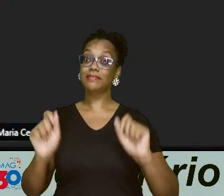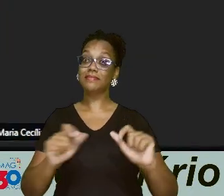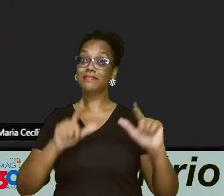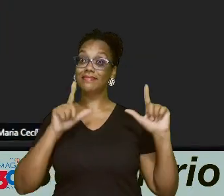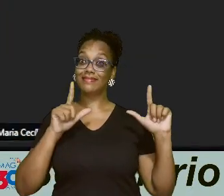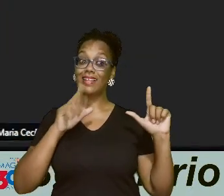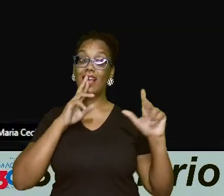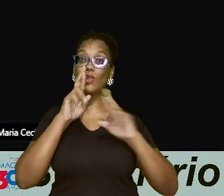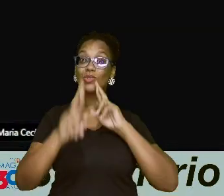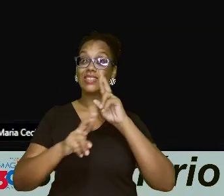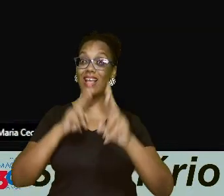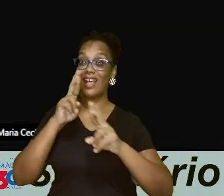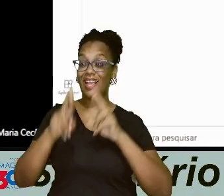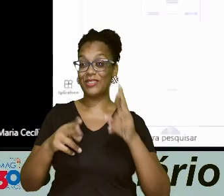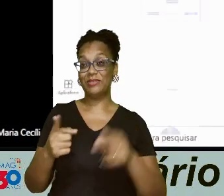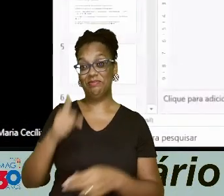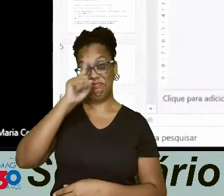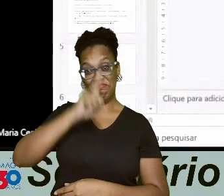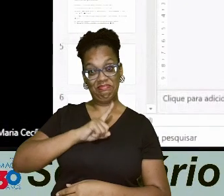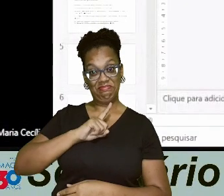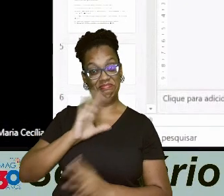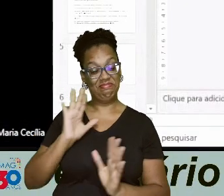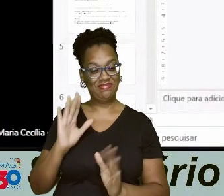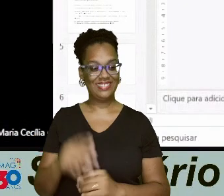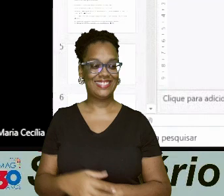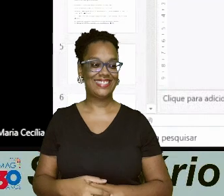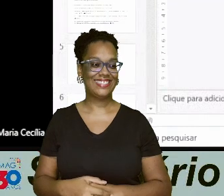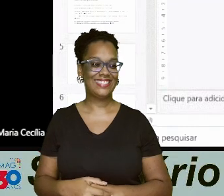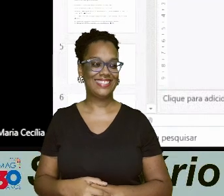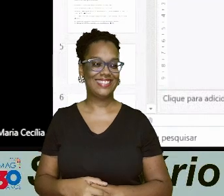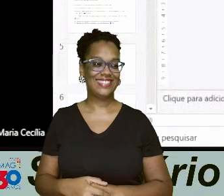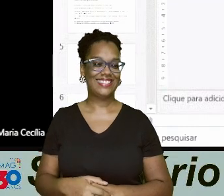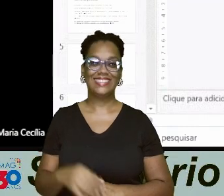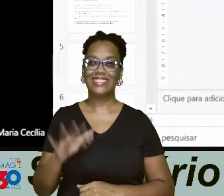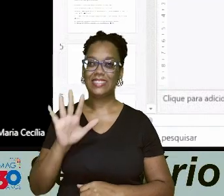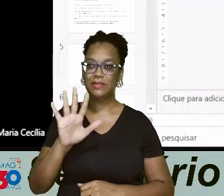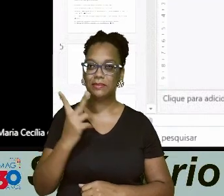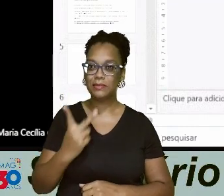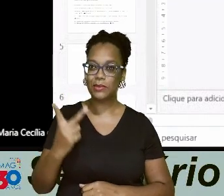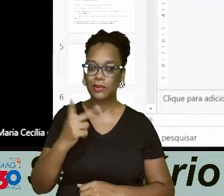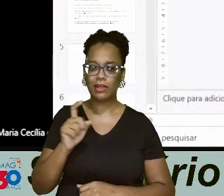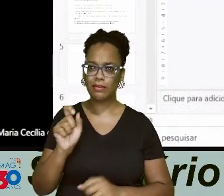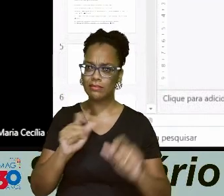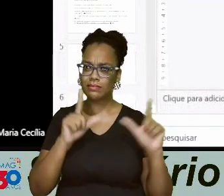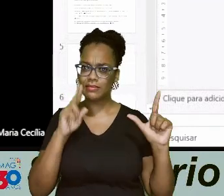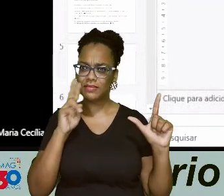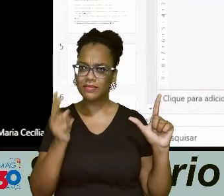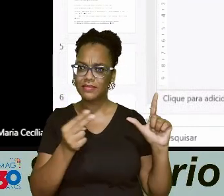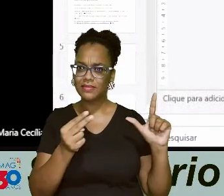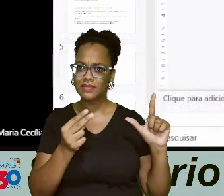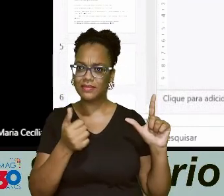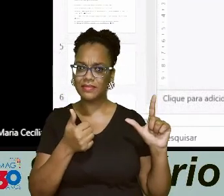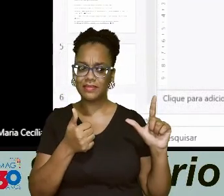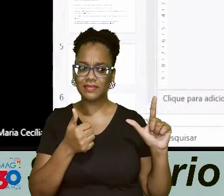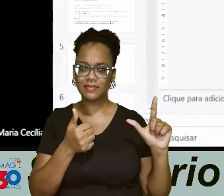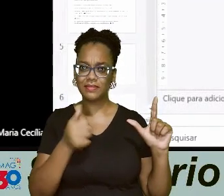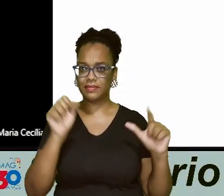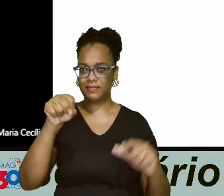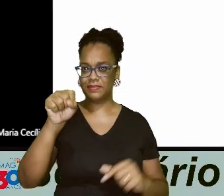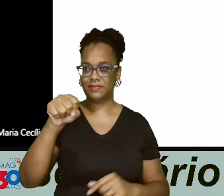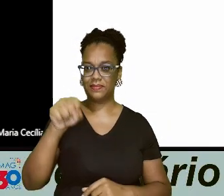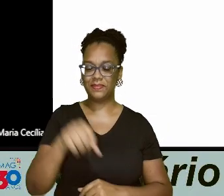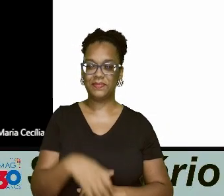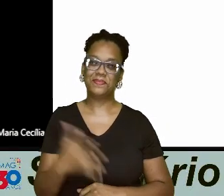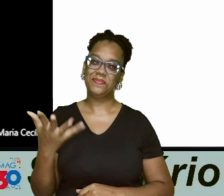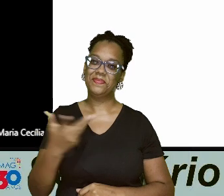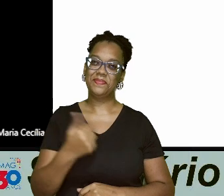que me incumbiu. Deixa eu só pegar aqui o meu... Vocês estão vendo a tela? Sim. Sim. Maravilha.